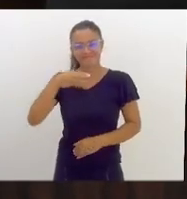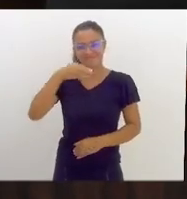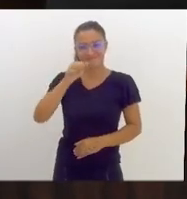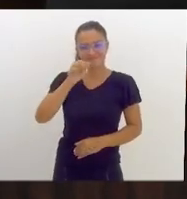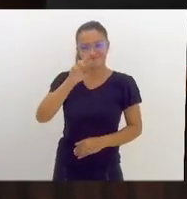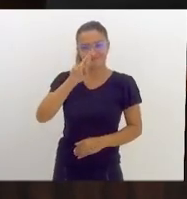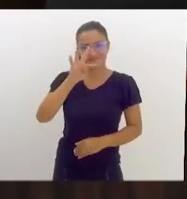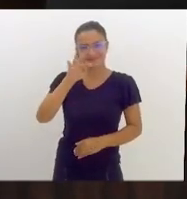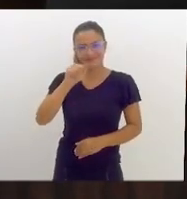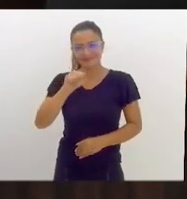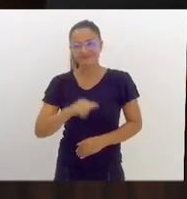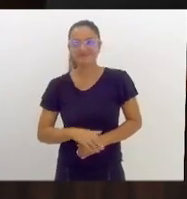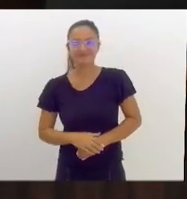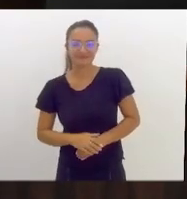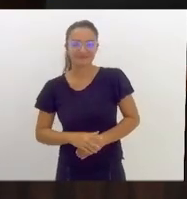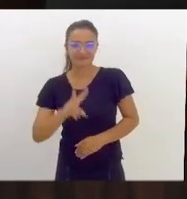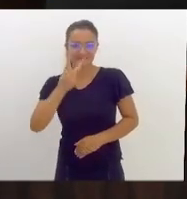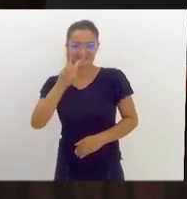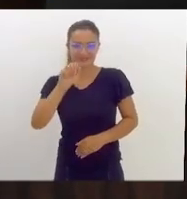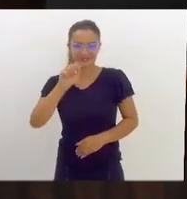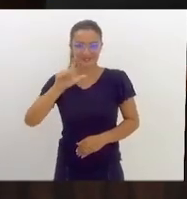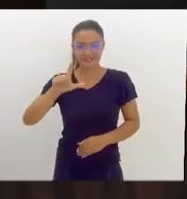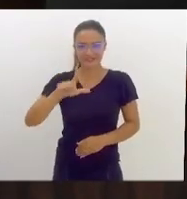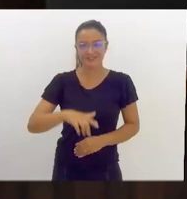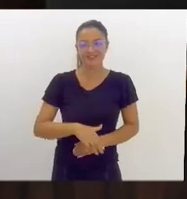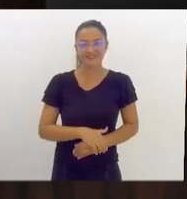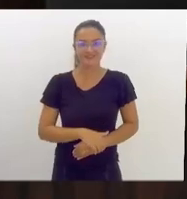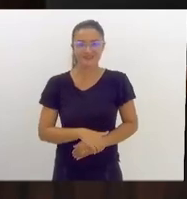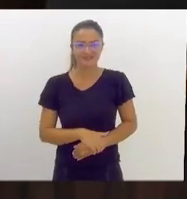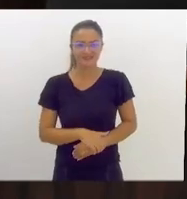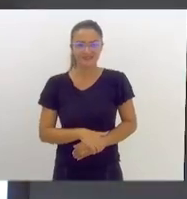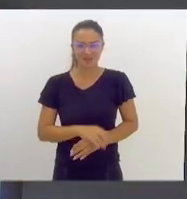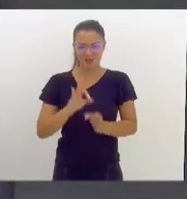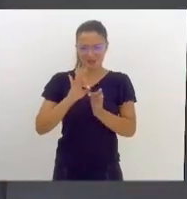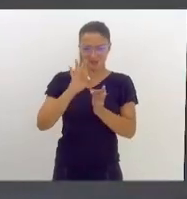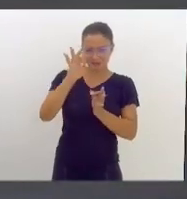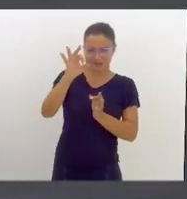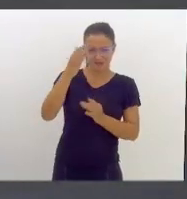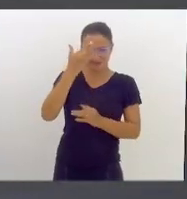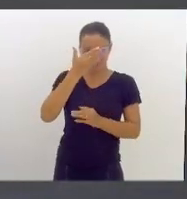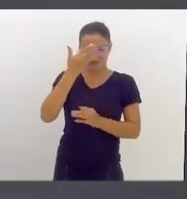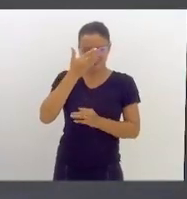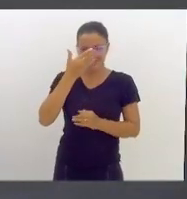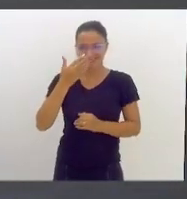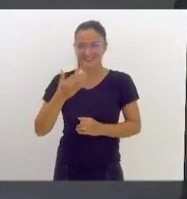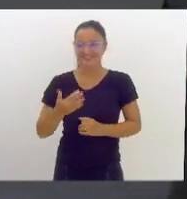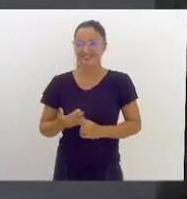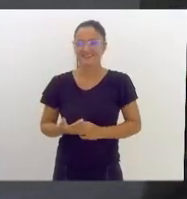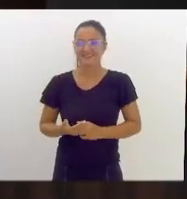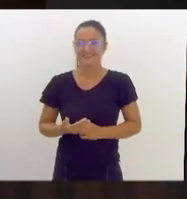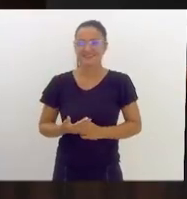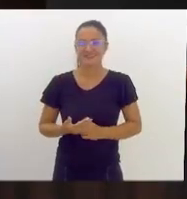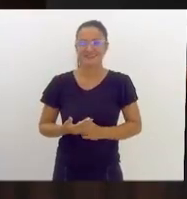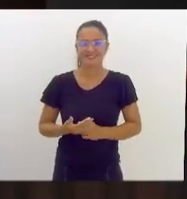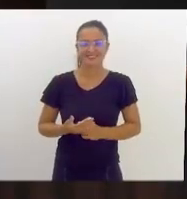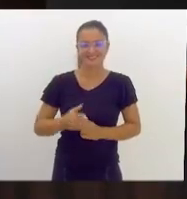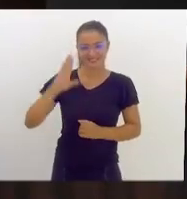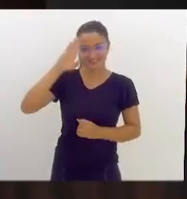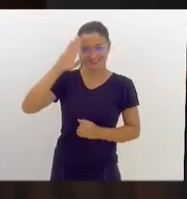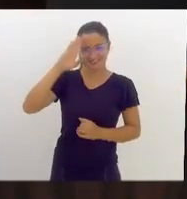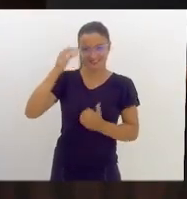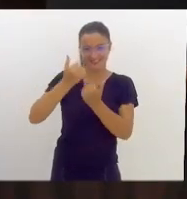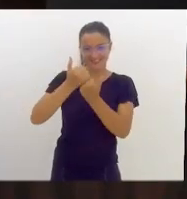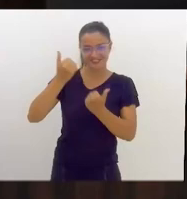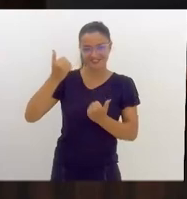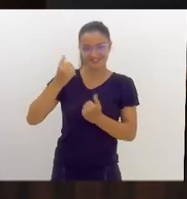Valdo Ceasa. Quem mais que está ali? De longe a gente não consegue ver. Subtenente Bernardo